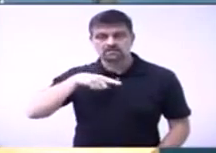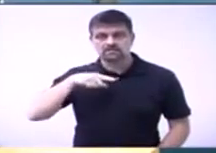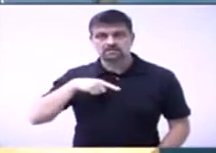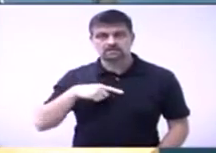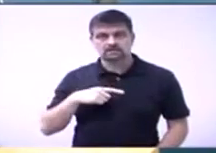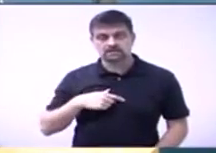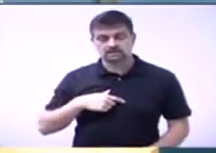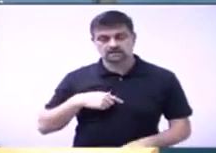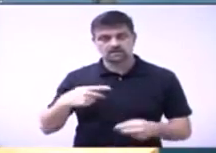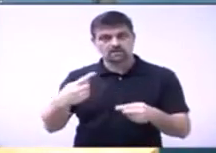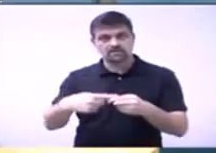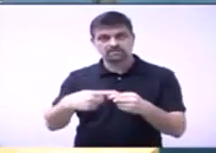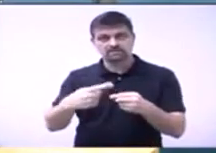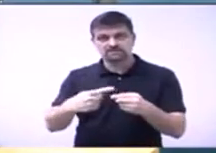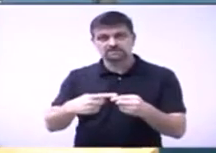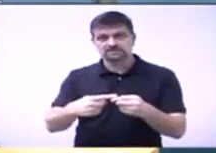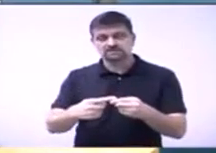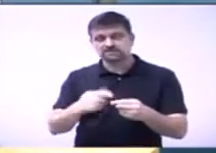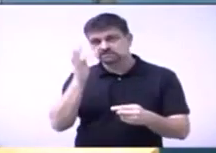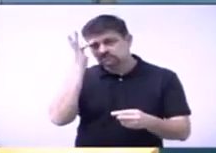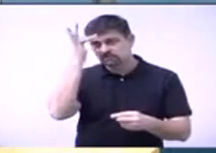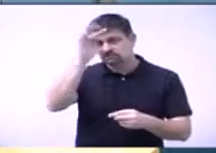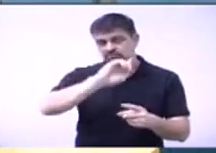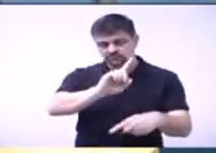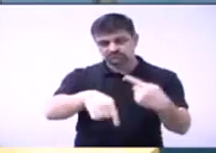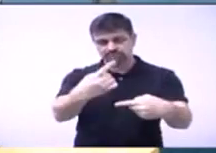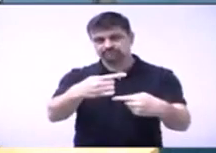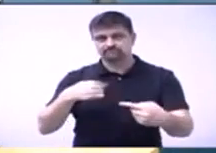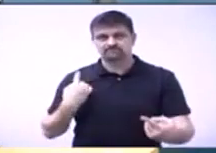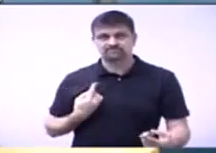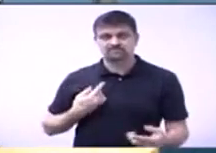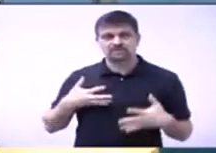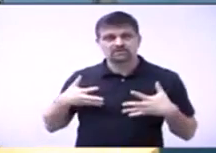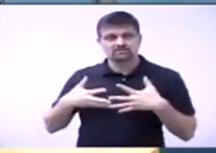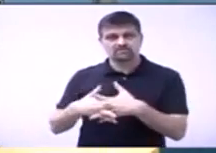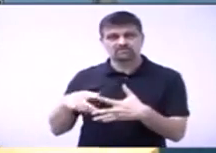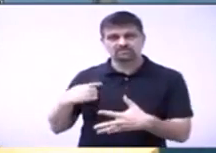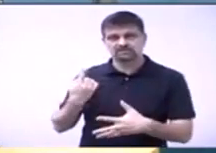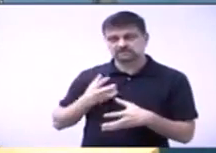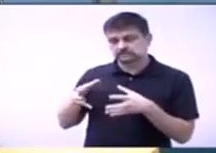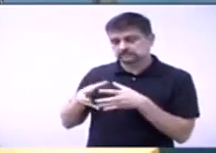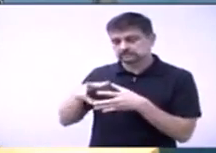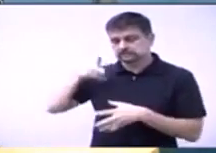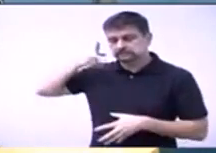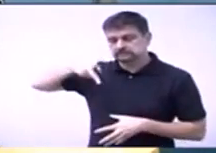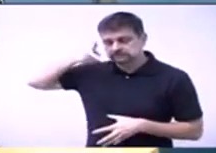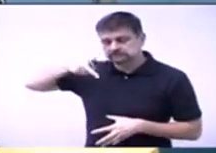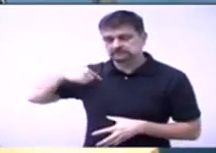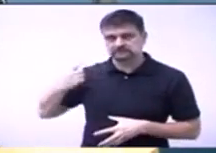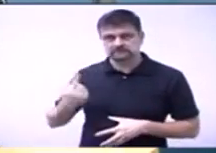próspera. É muito complicado a gente falar de partido com toda essa situação que a